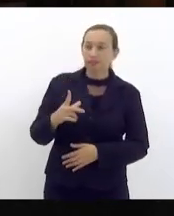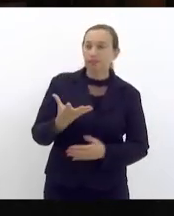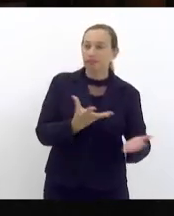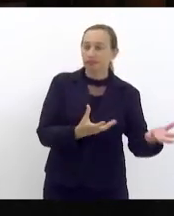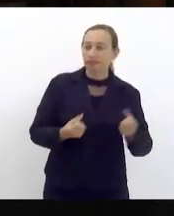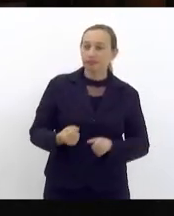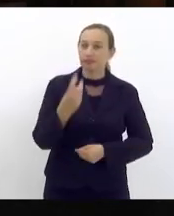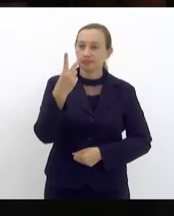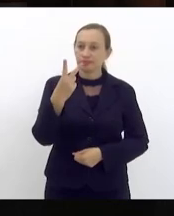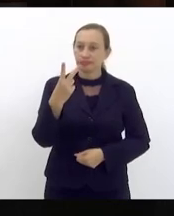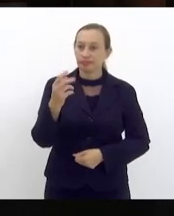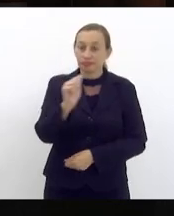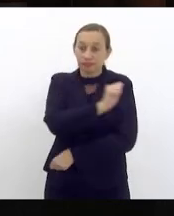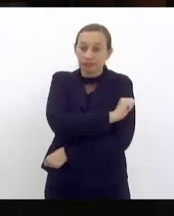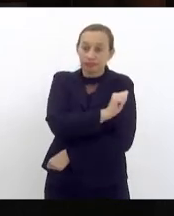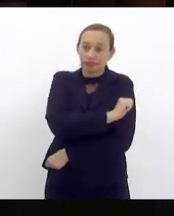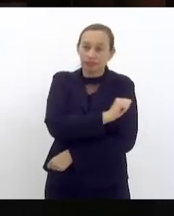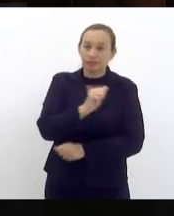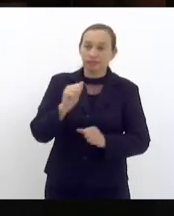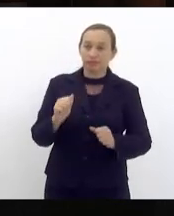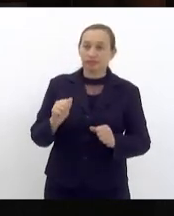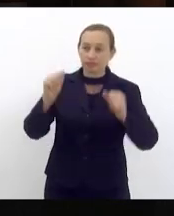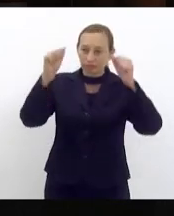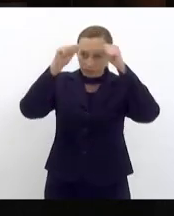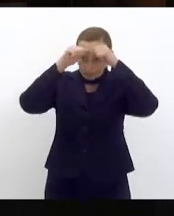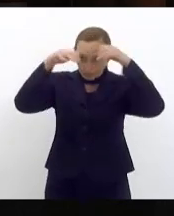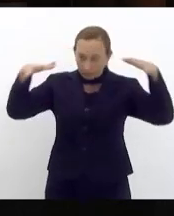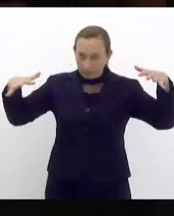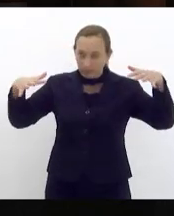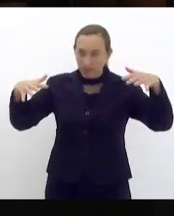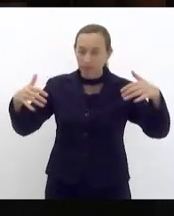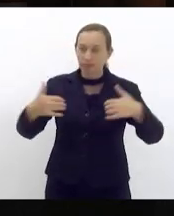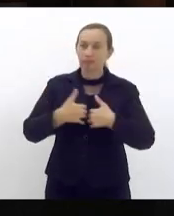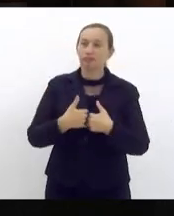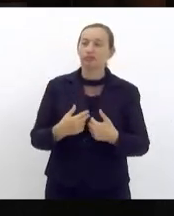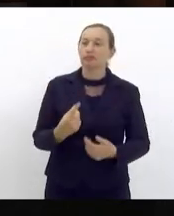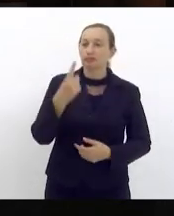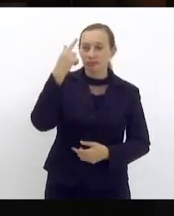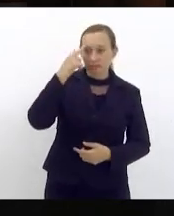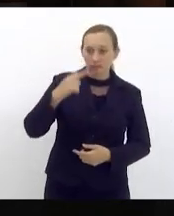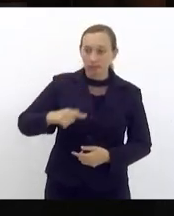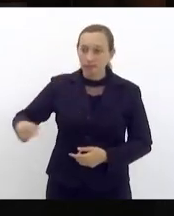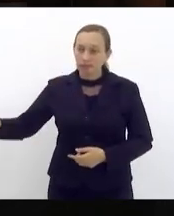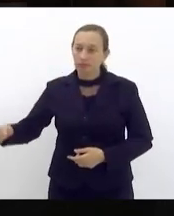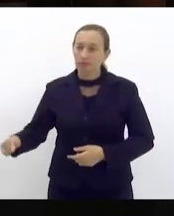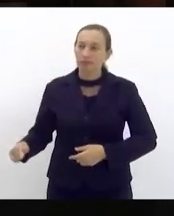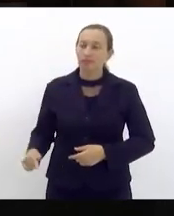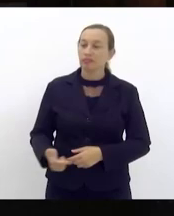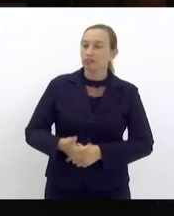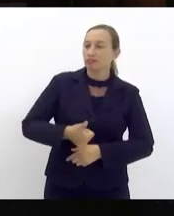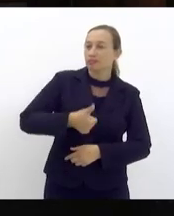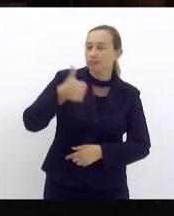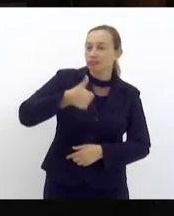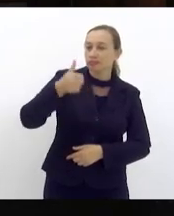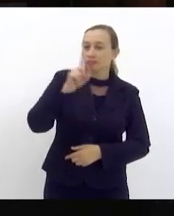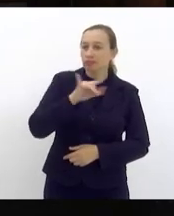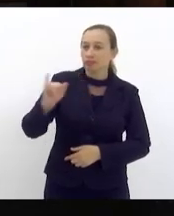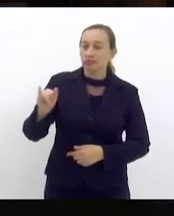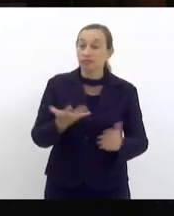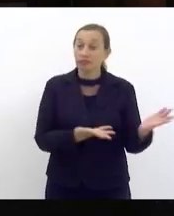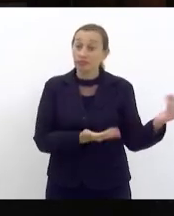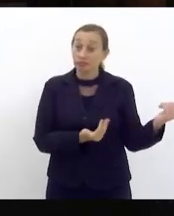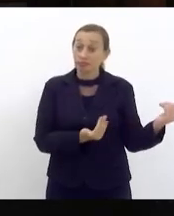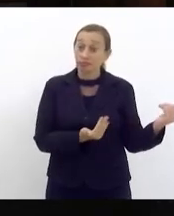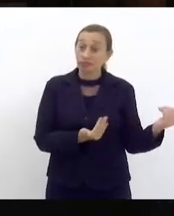autistas e os jovens passam uma semana de imersão aqui na casa no primeiro dia o